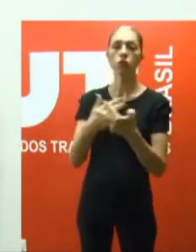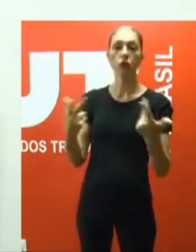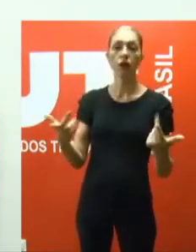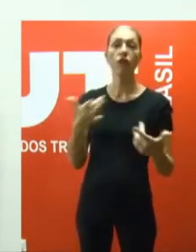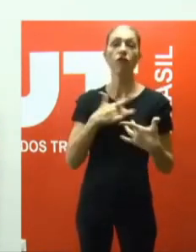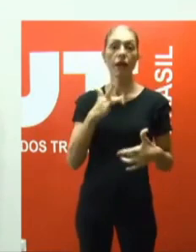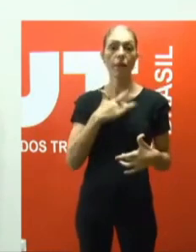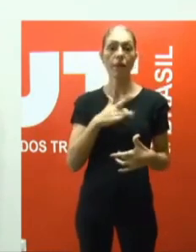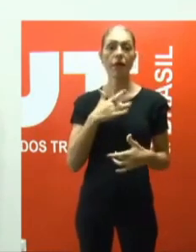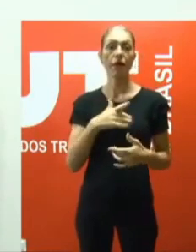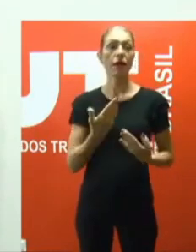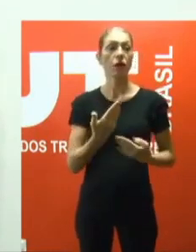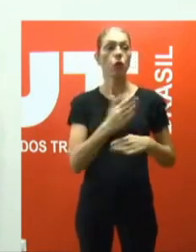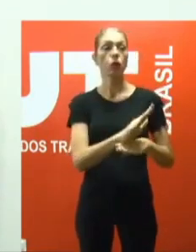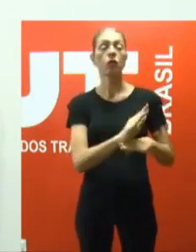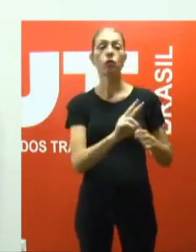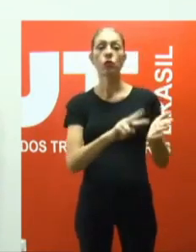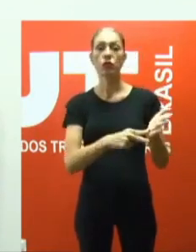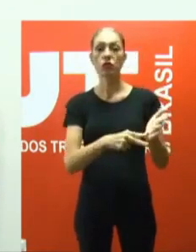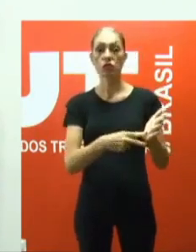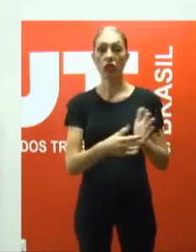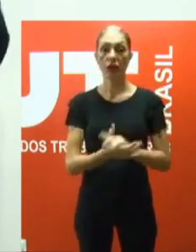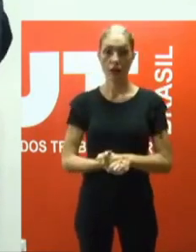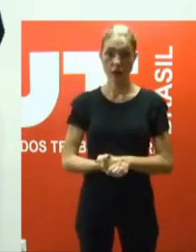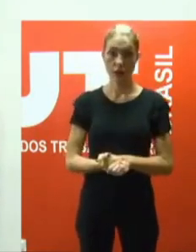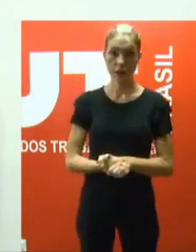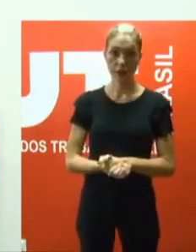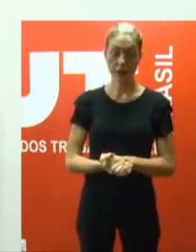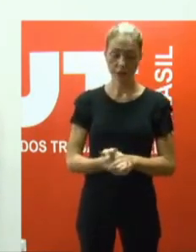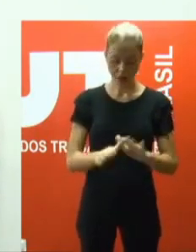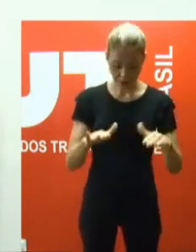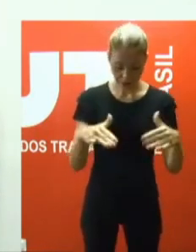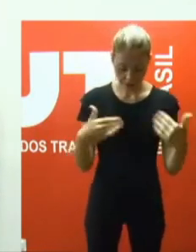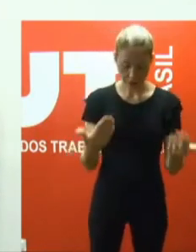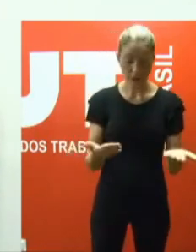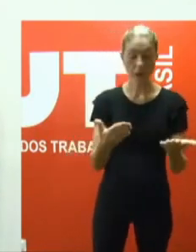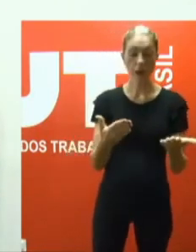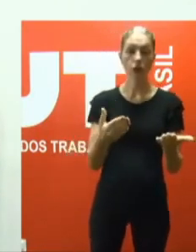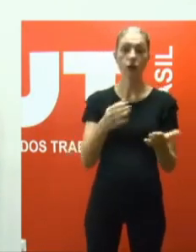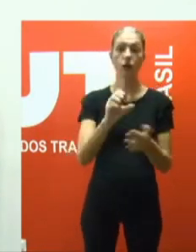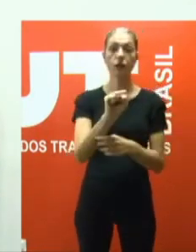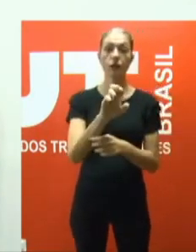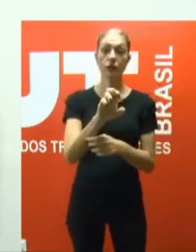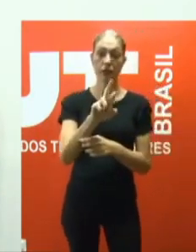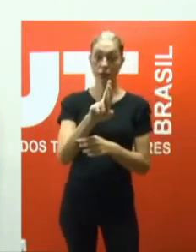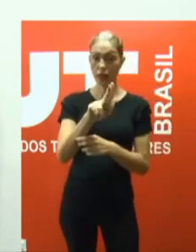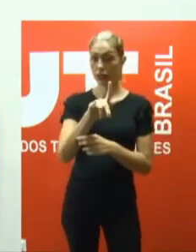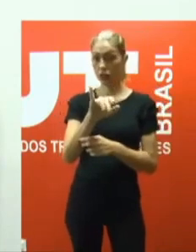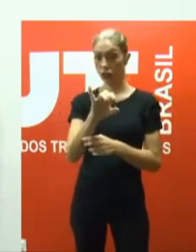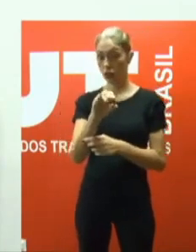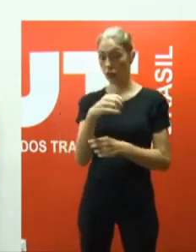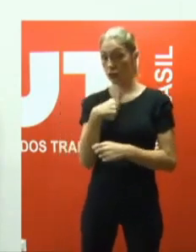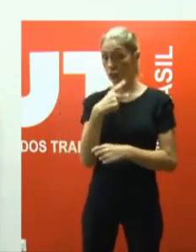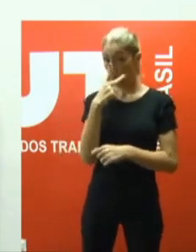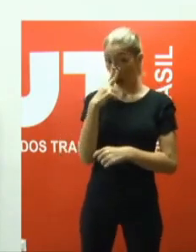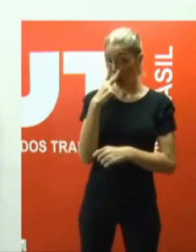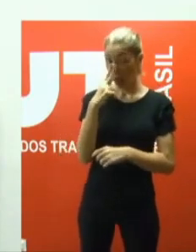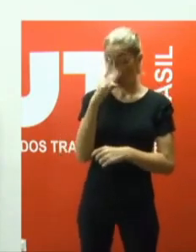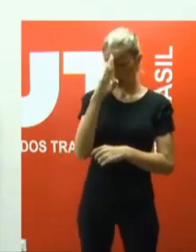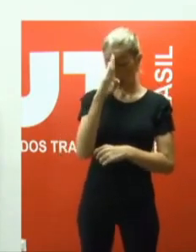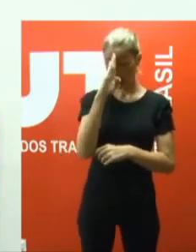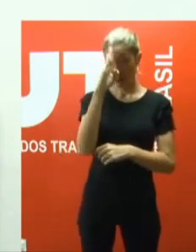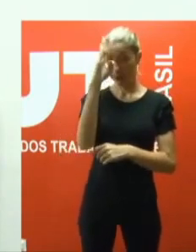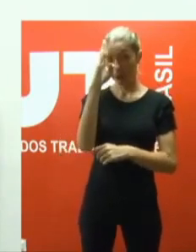pena ele contribuir para o sindicato. Então, Sérgio, eu acho primordial nessa plenária